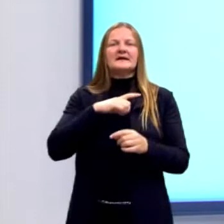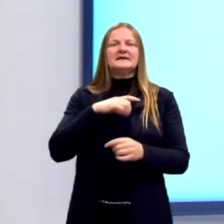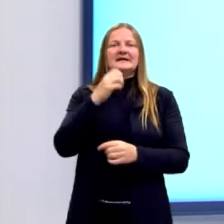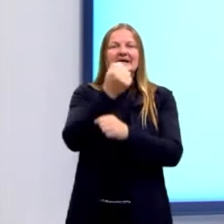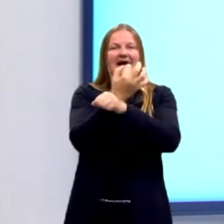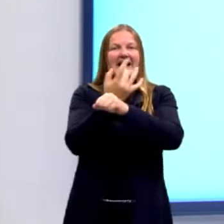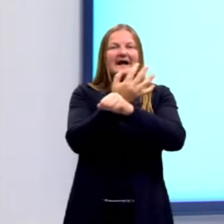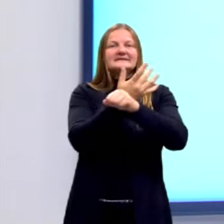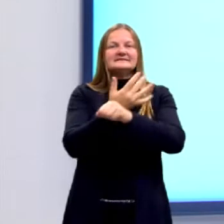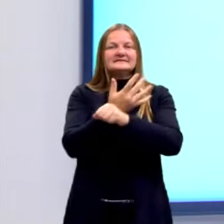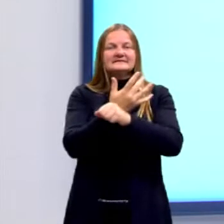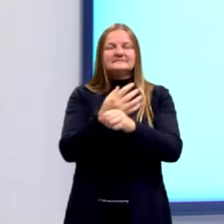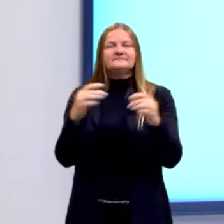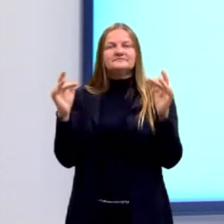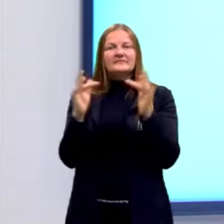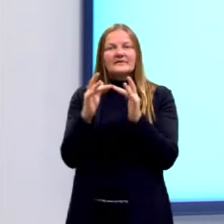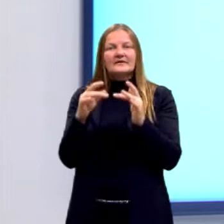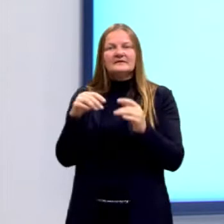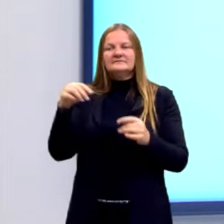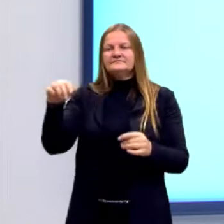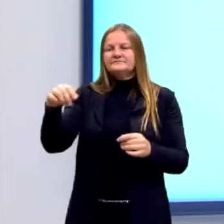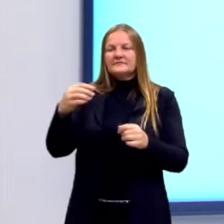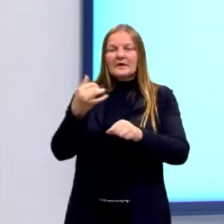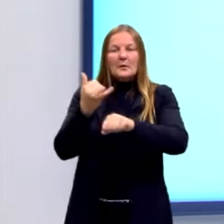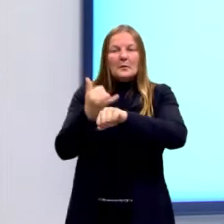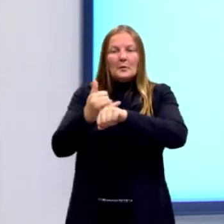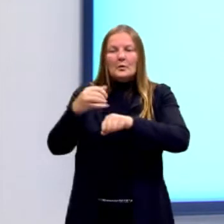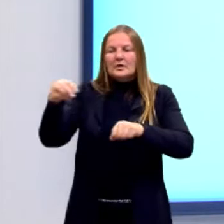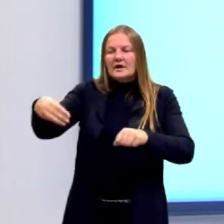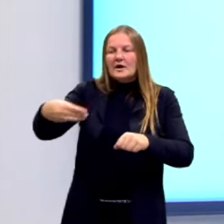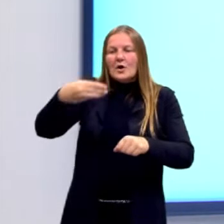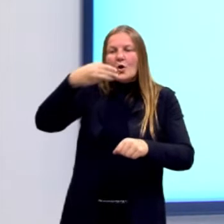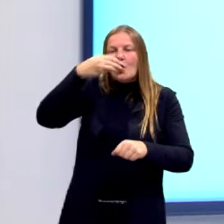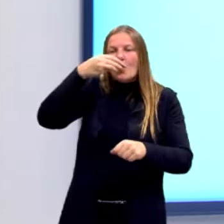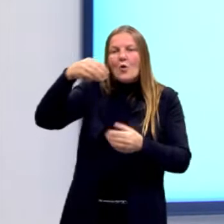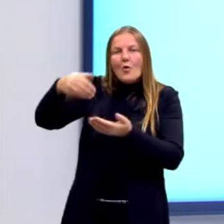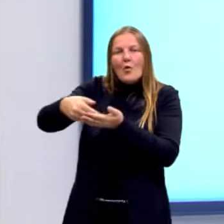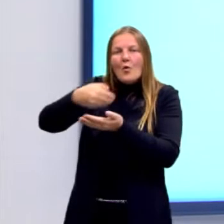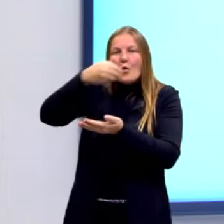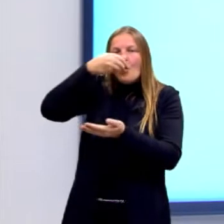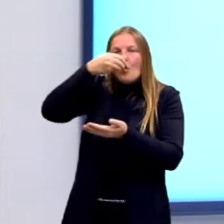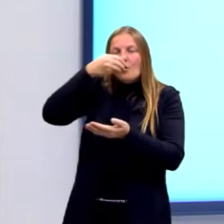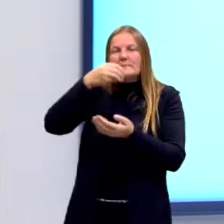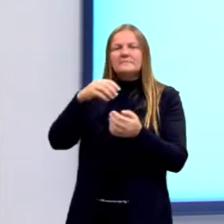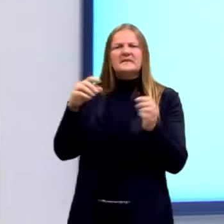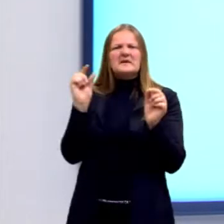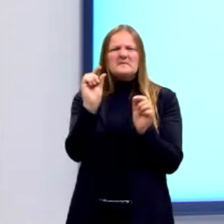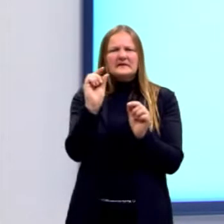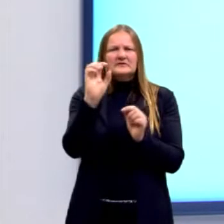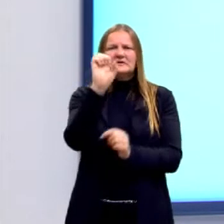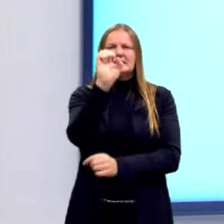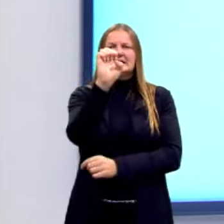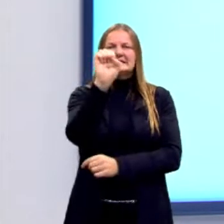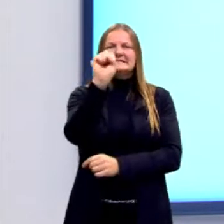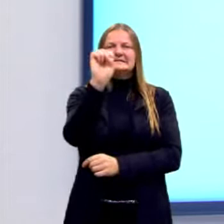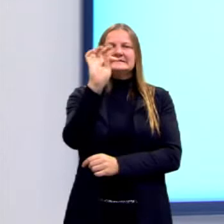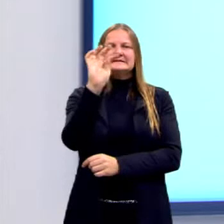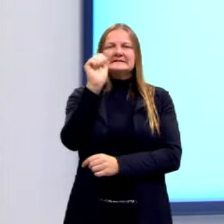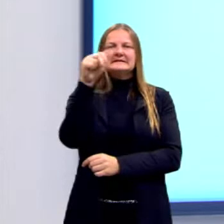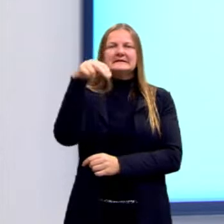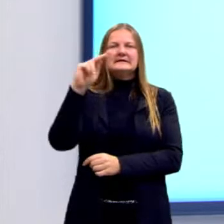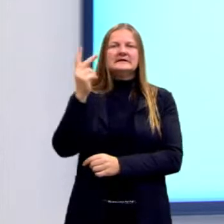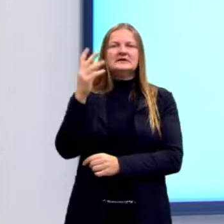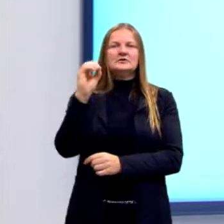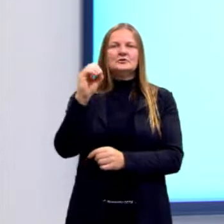ácida com uma colher de prata e um pedaço de estanho e os ligou com um